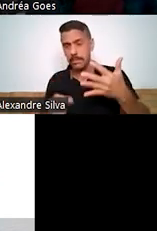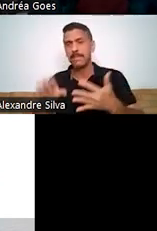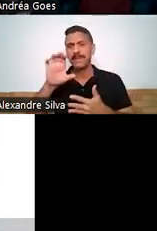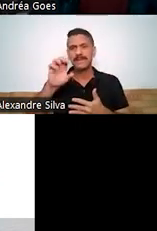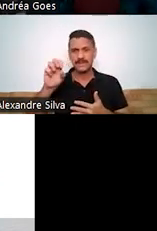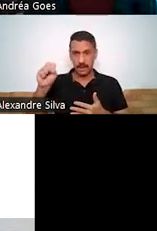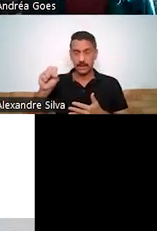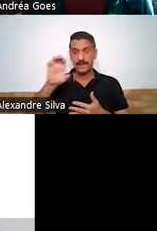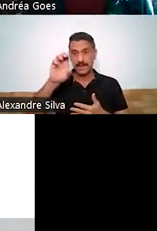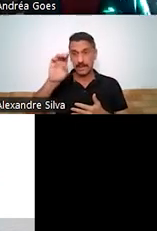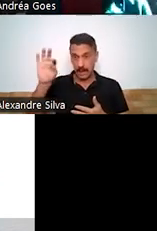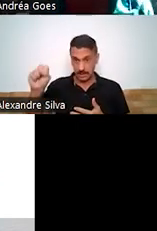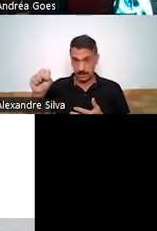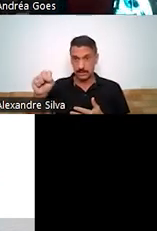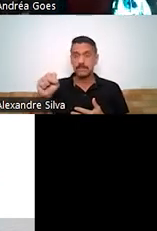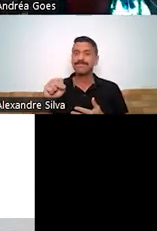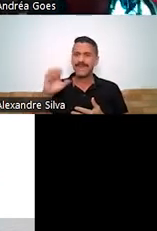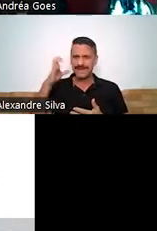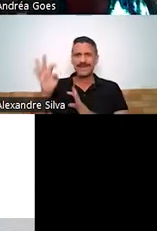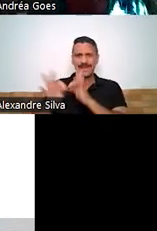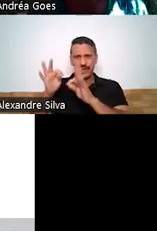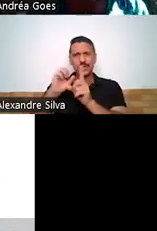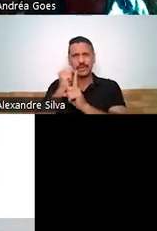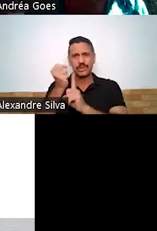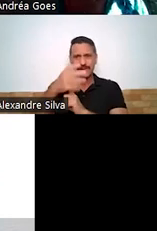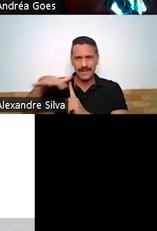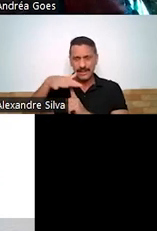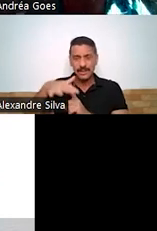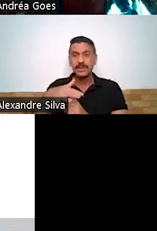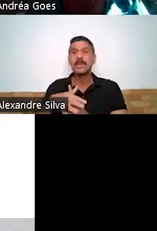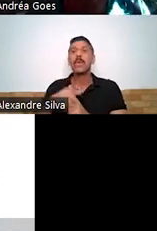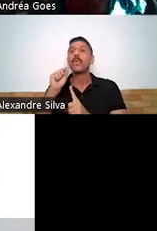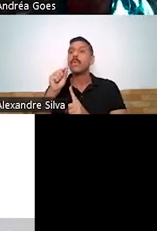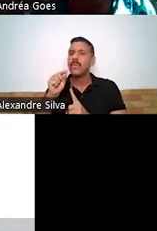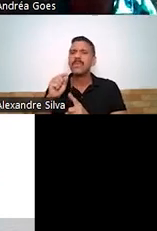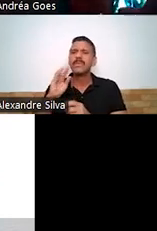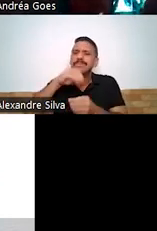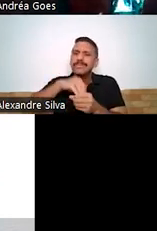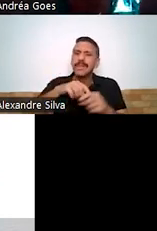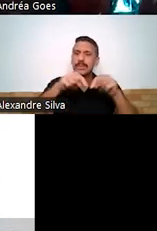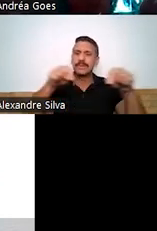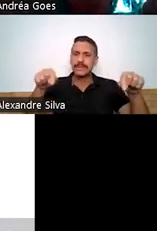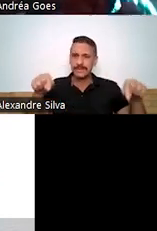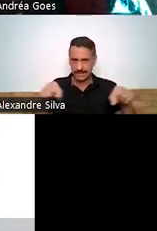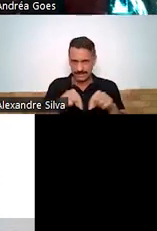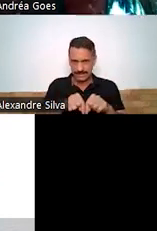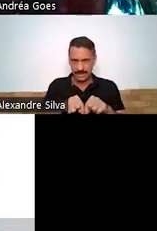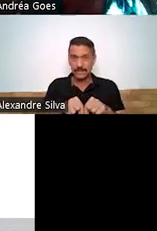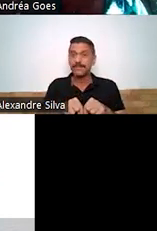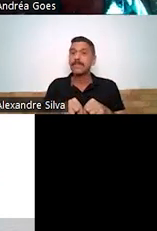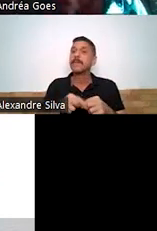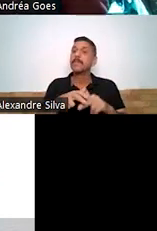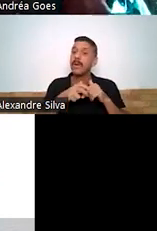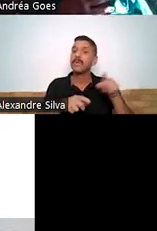eles podem trazer para a gente, como é que a gente pode trazer a perspectiva CTS para a sala de aula através